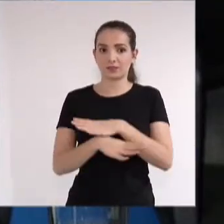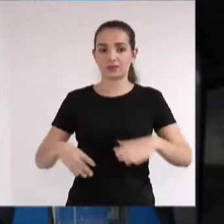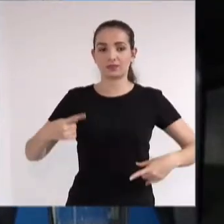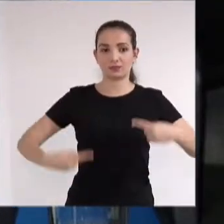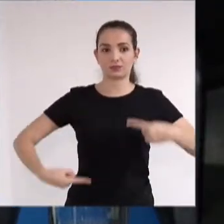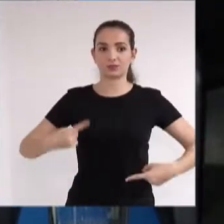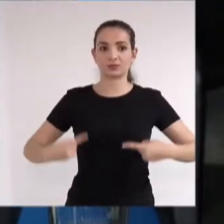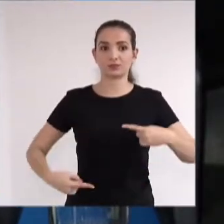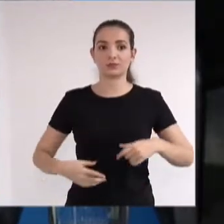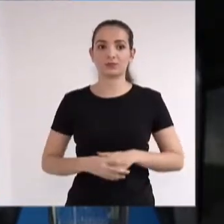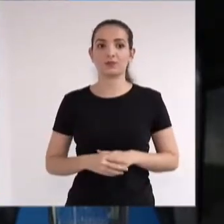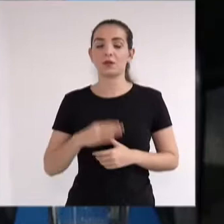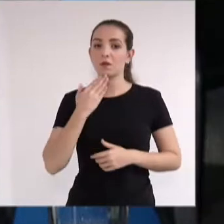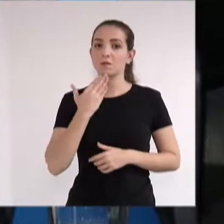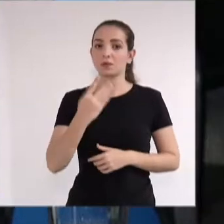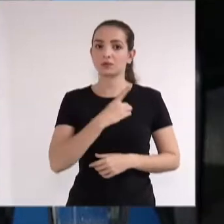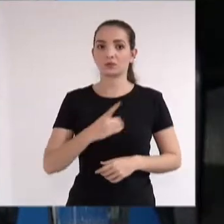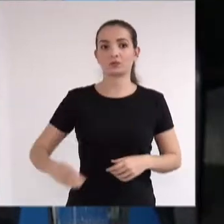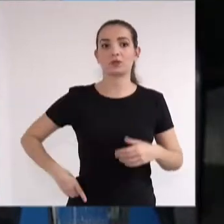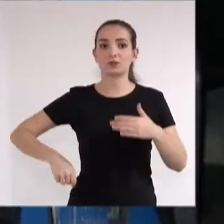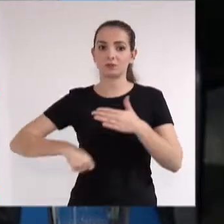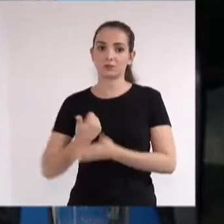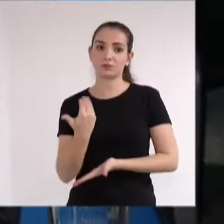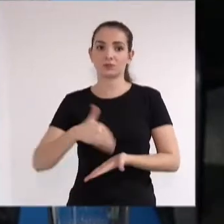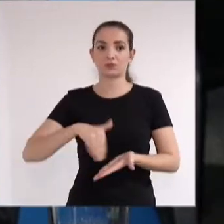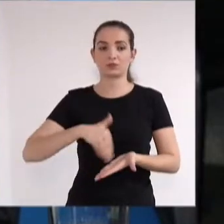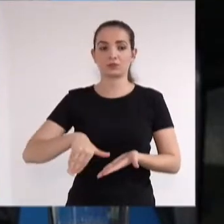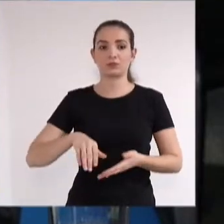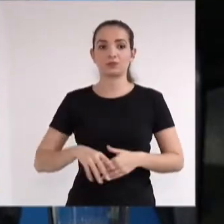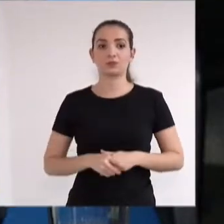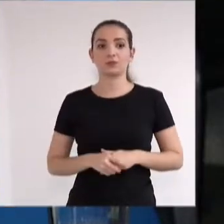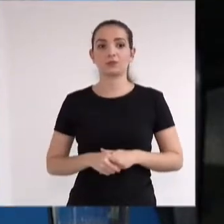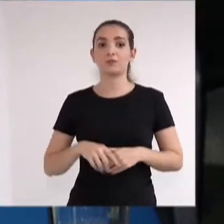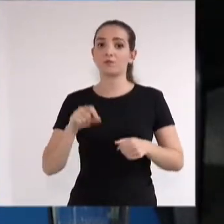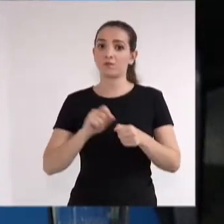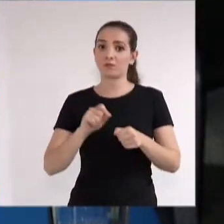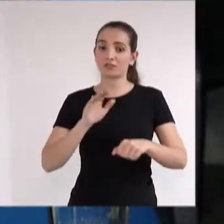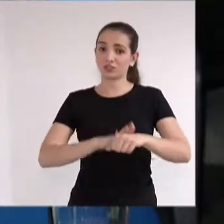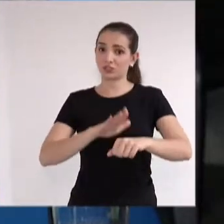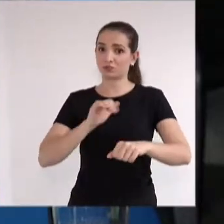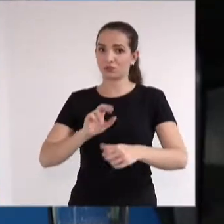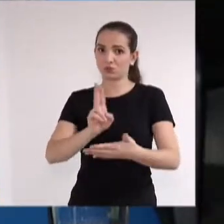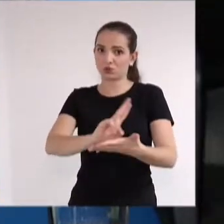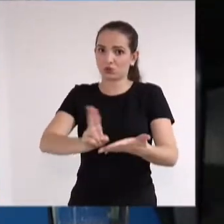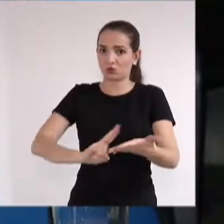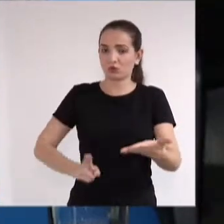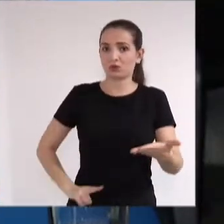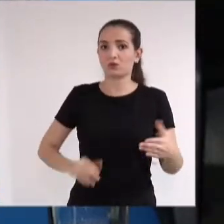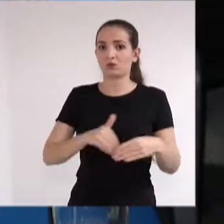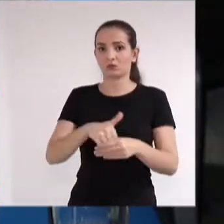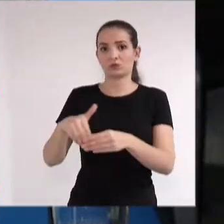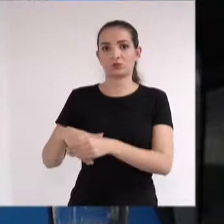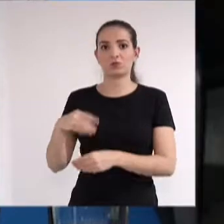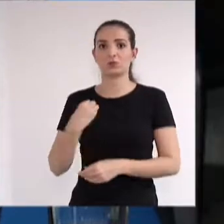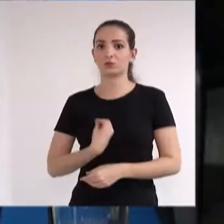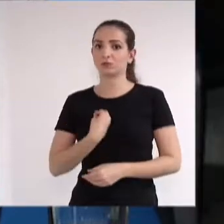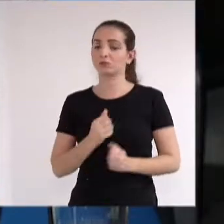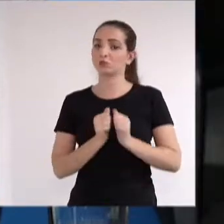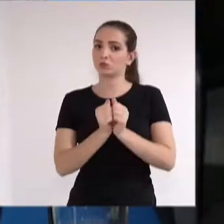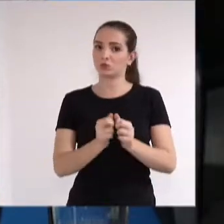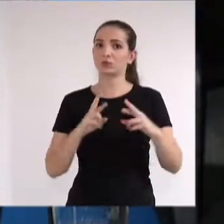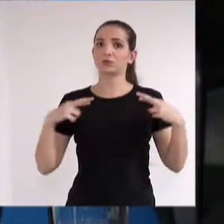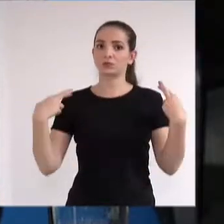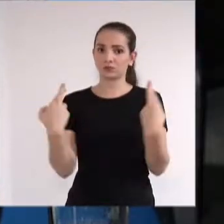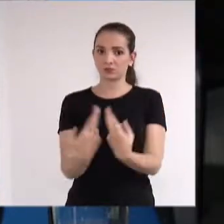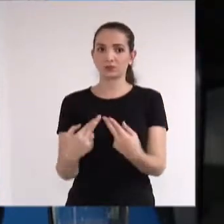em votação, solicita ao deputado primeiro secretário que faça a chamada nominal, colhendo os votos dos deputados presentes à sessão, e ao